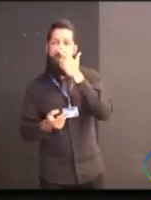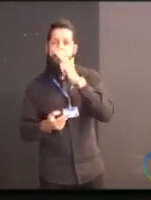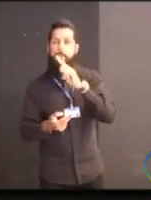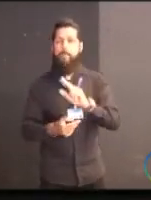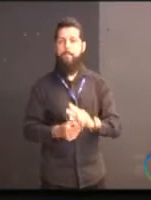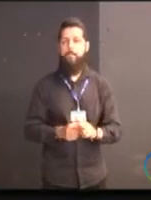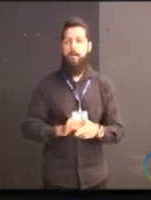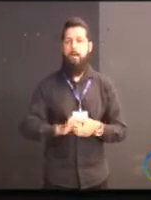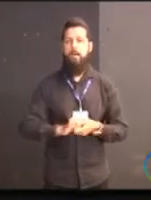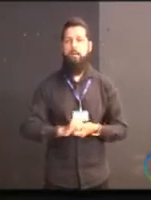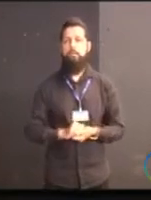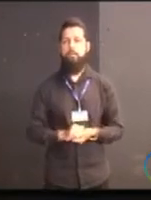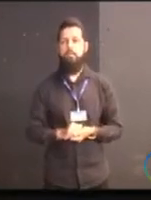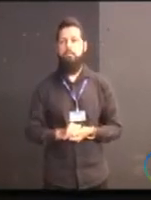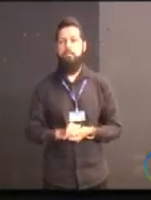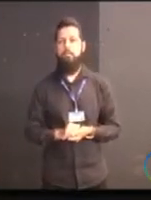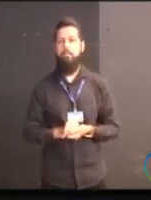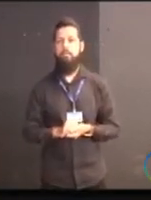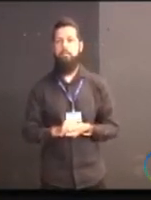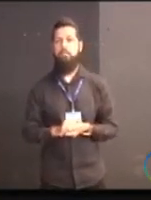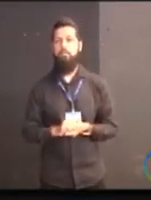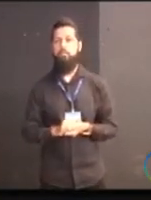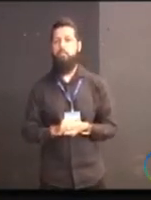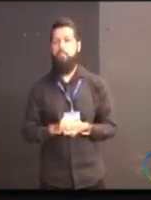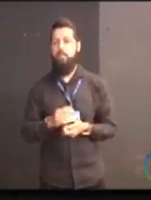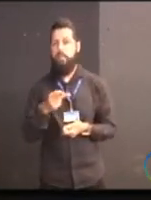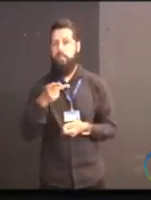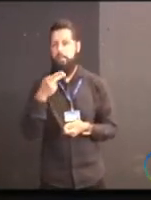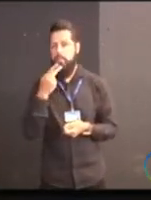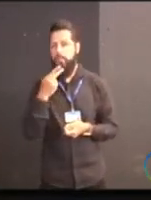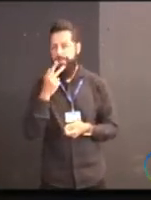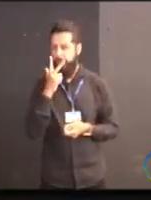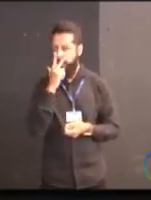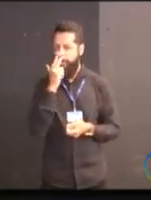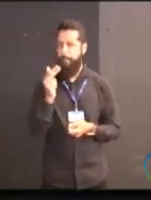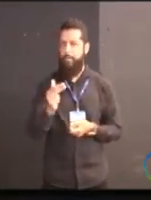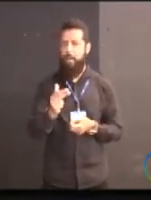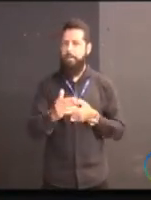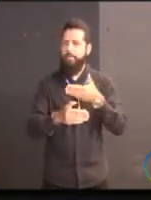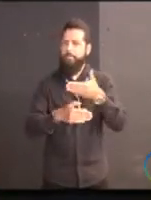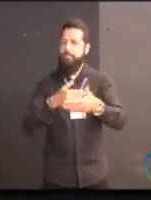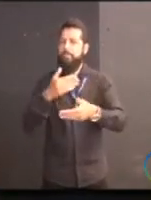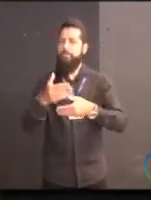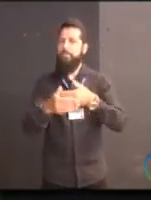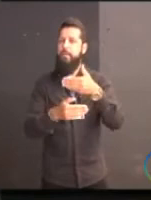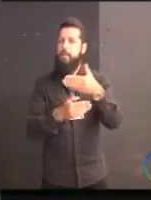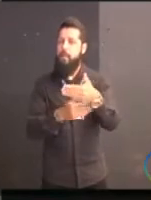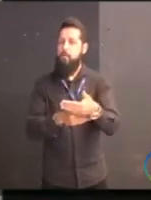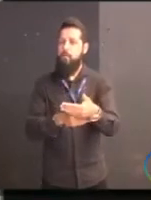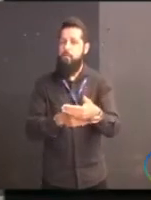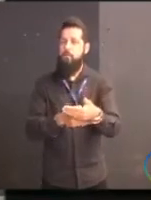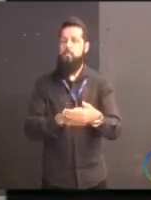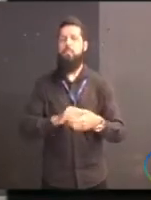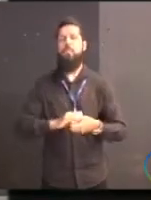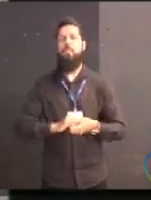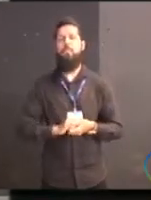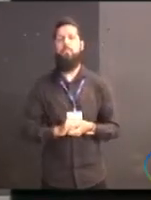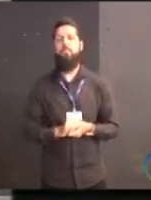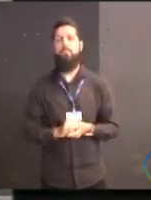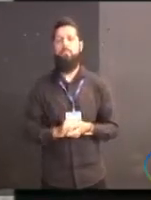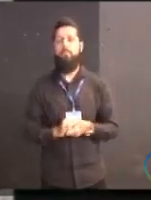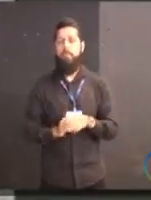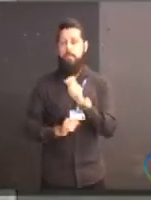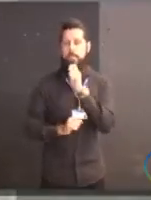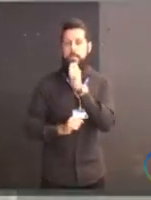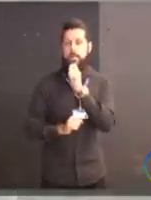ordem superior. Digo parecem, falando fora da doutrina espírita, mas com a minha